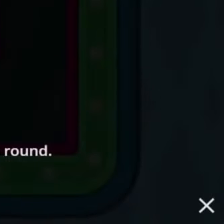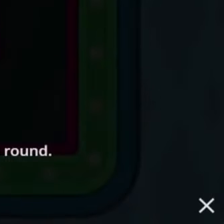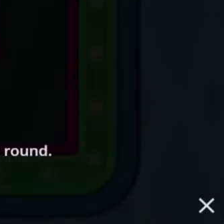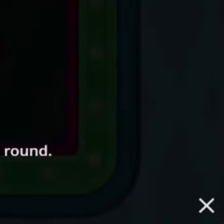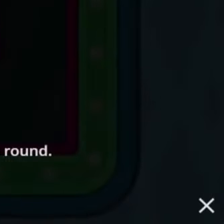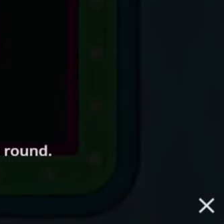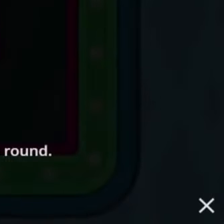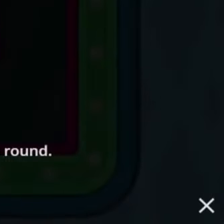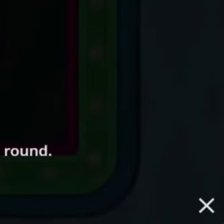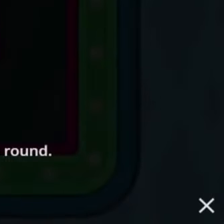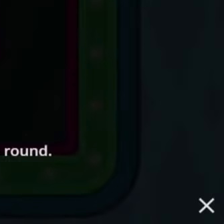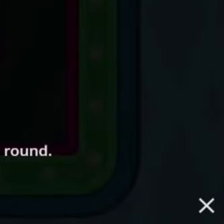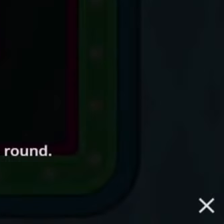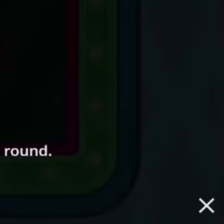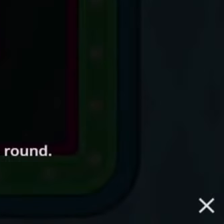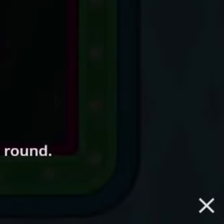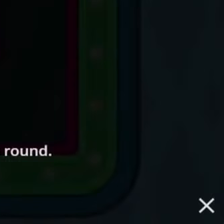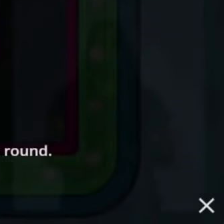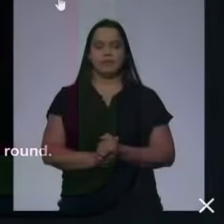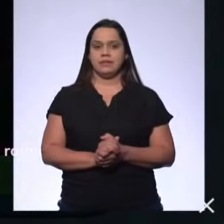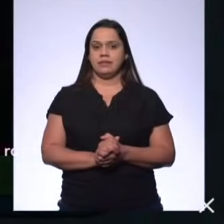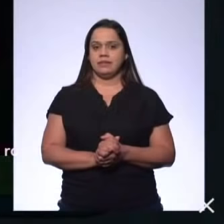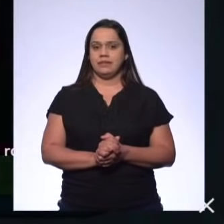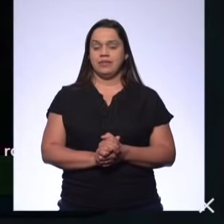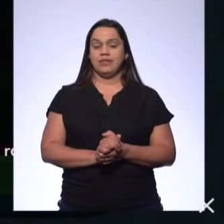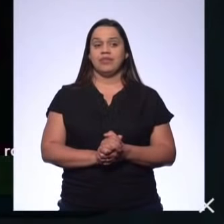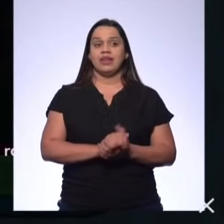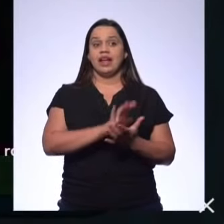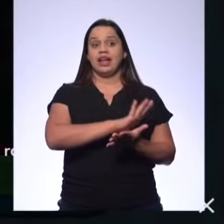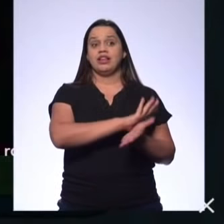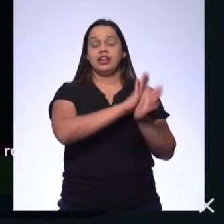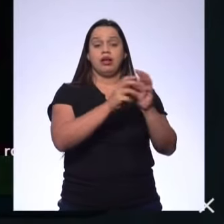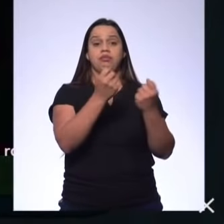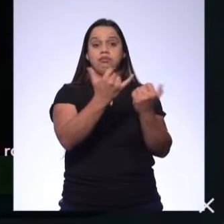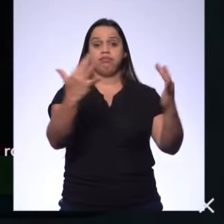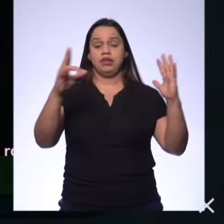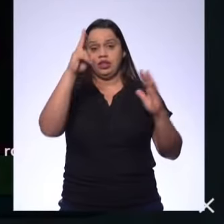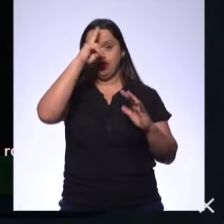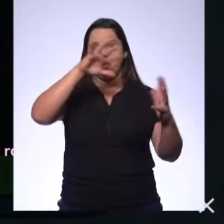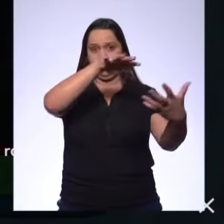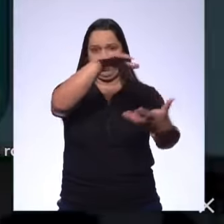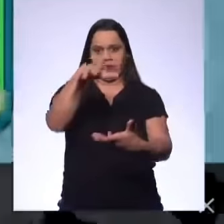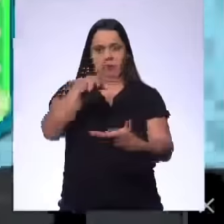Natural disaster in the world history. Desastres naturais na história do mundo.